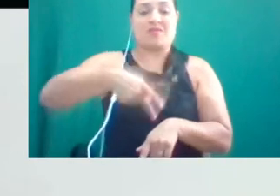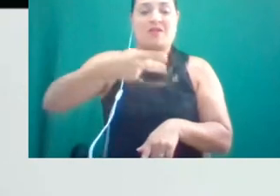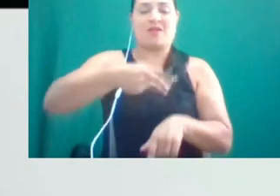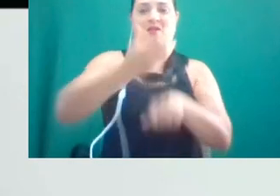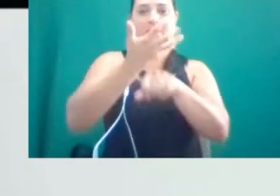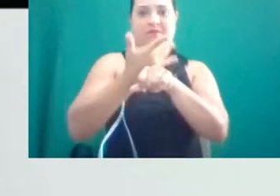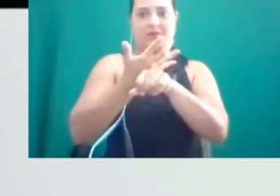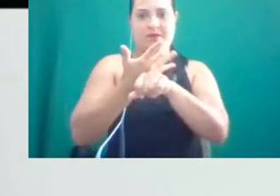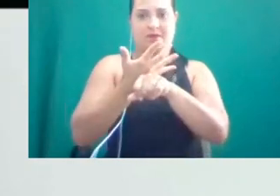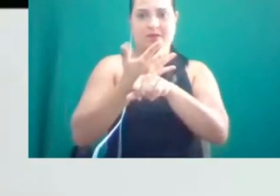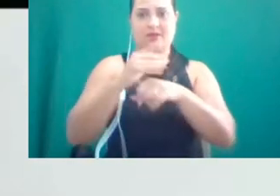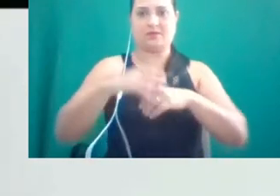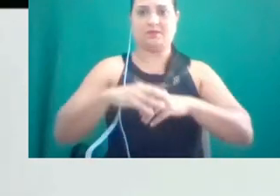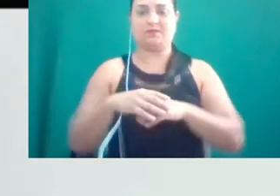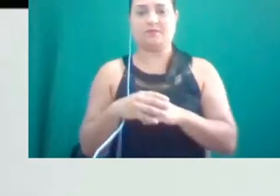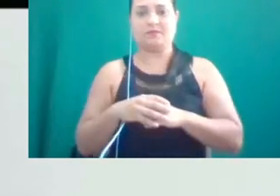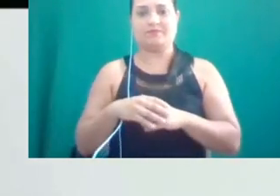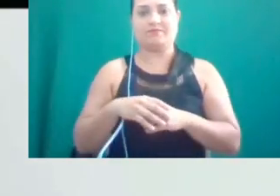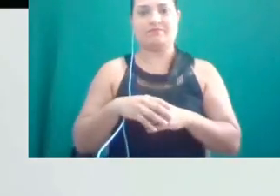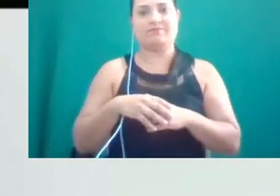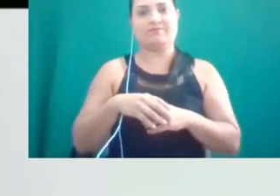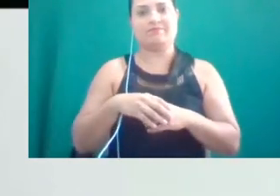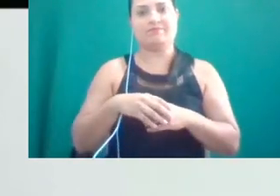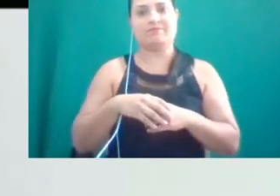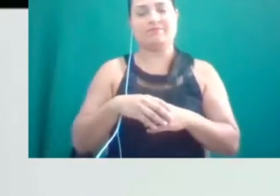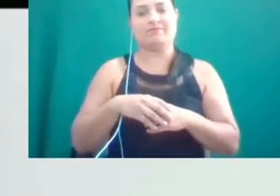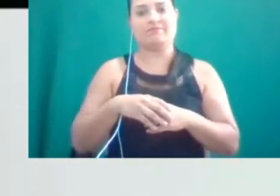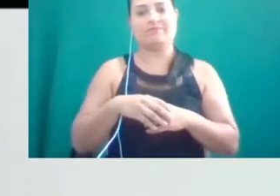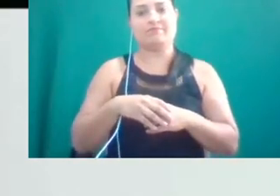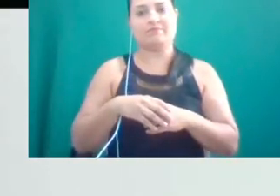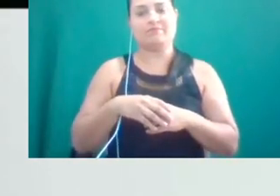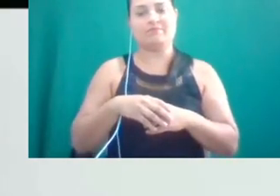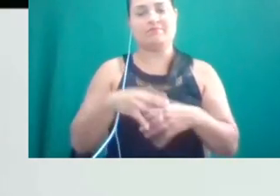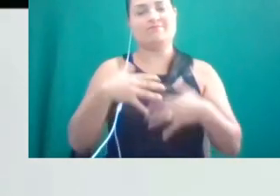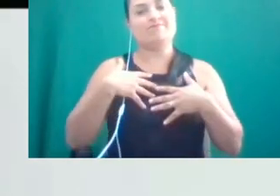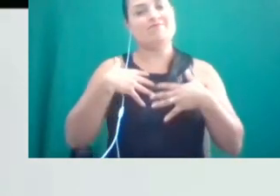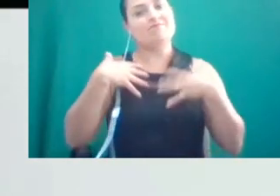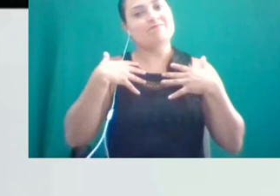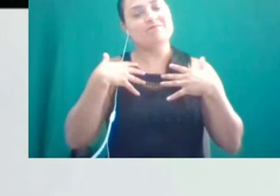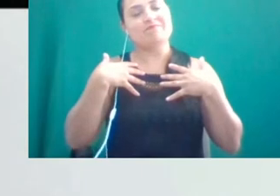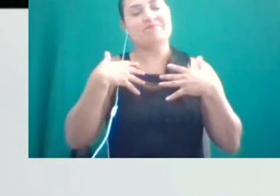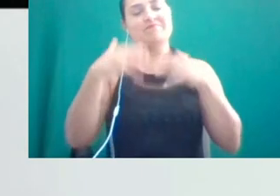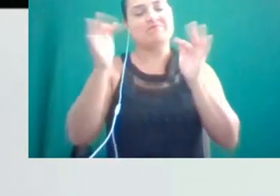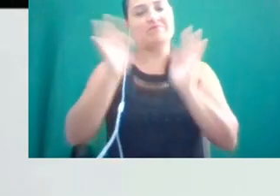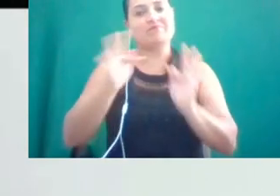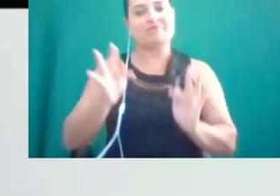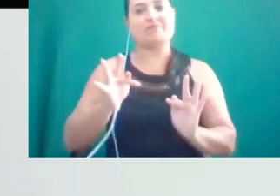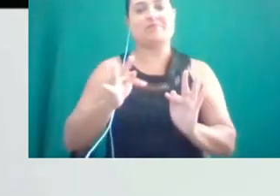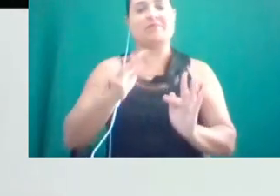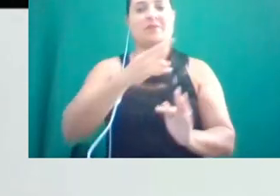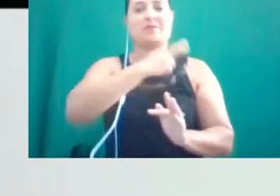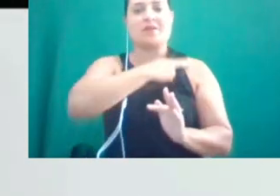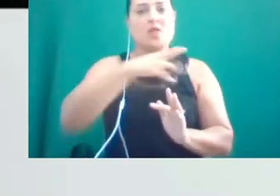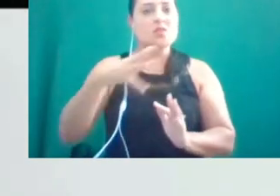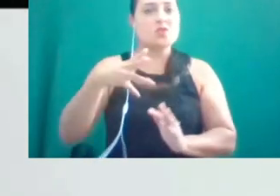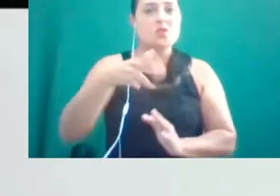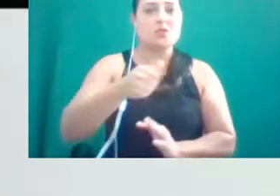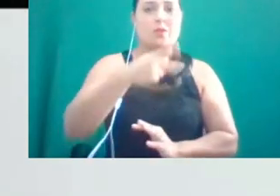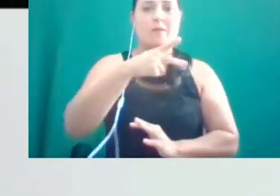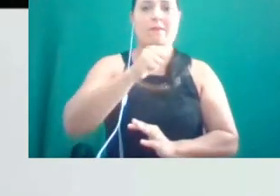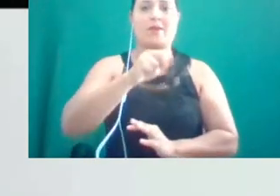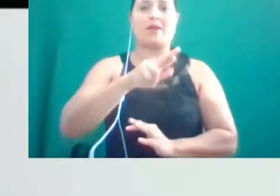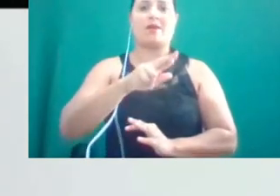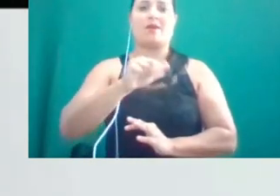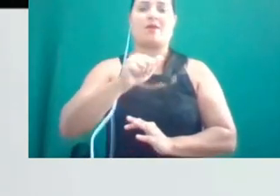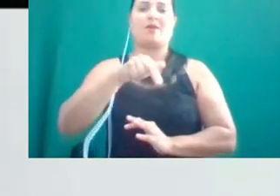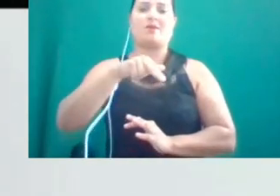imaginei vivenciando esse momento. Eu preparei três pensamentos para partilhar com vocês.